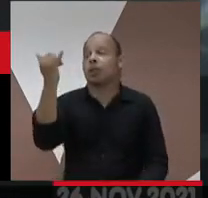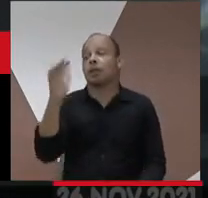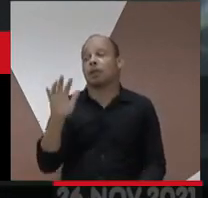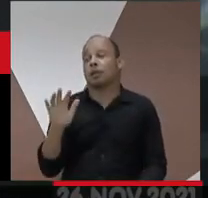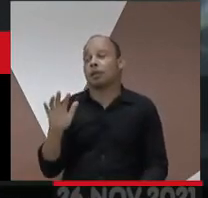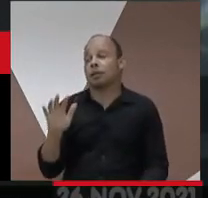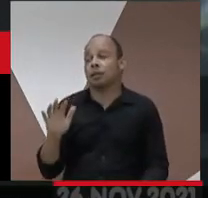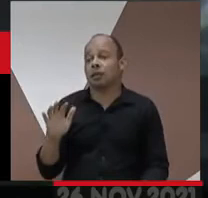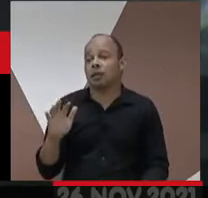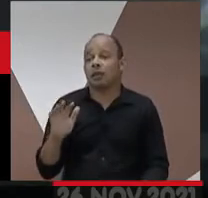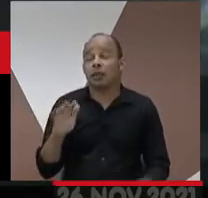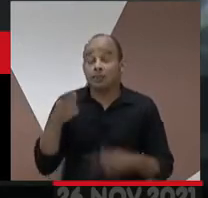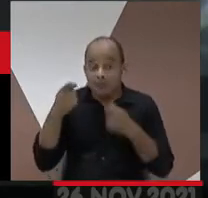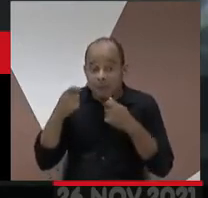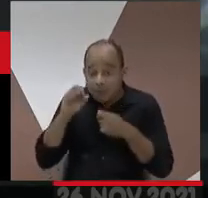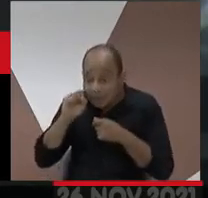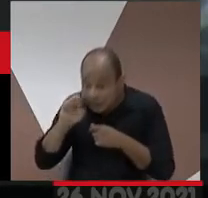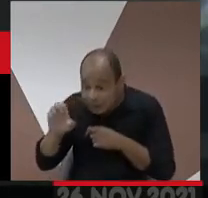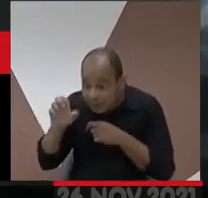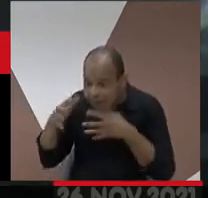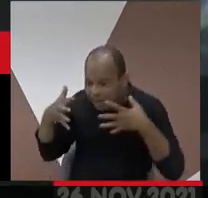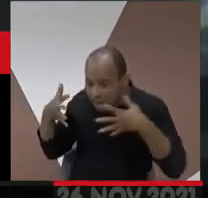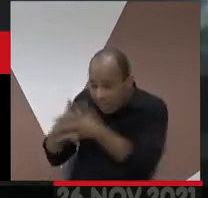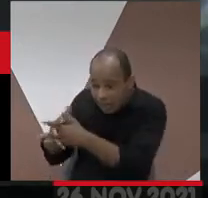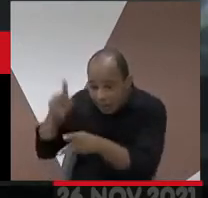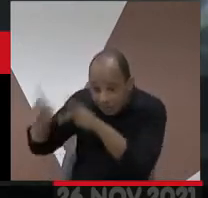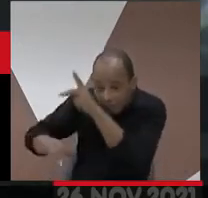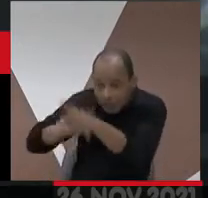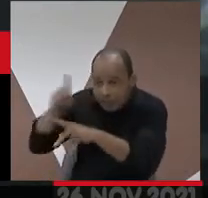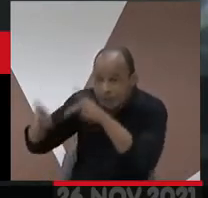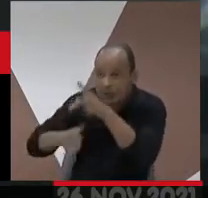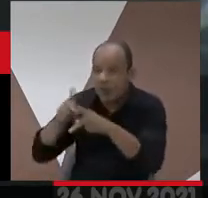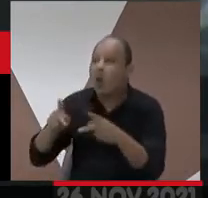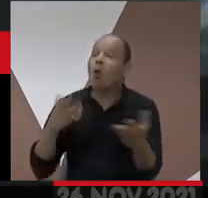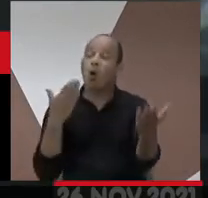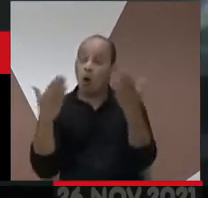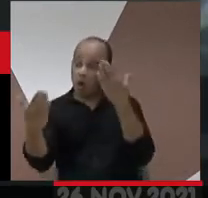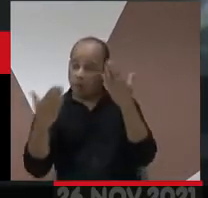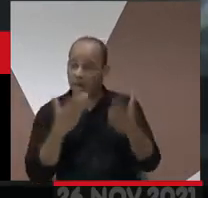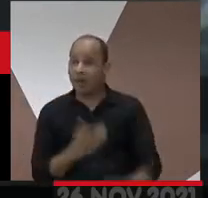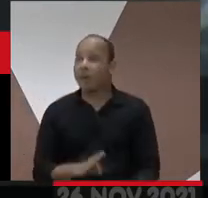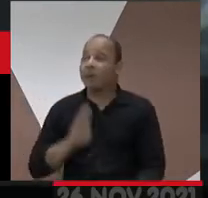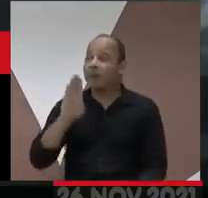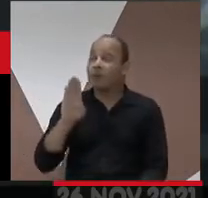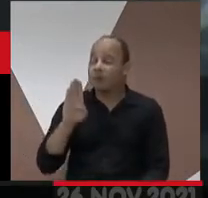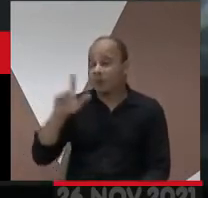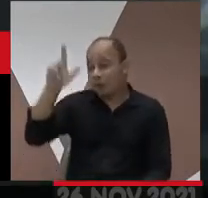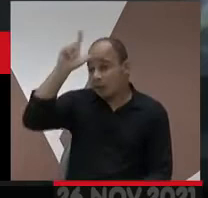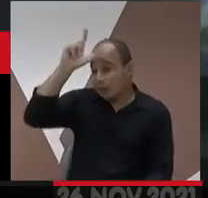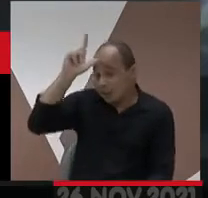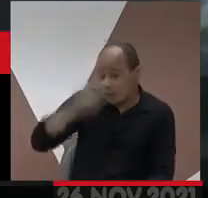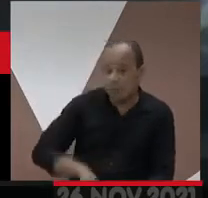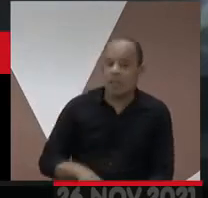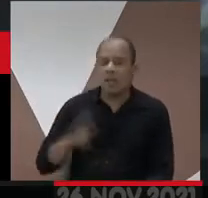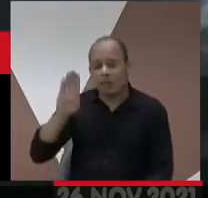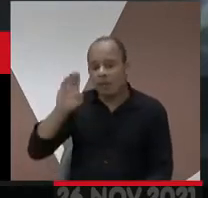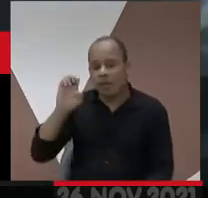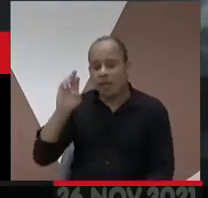interesse da população. Um que tem esse muro de Berlim, que construiu uma casa perto da